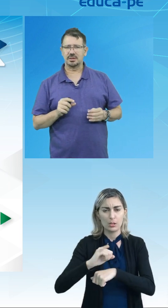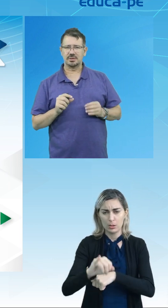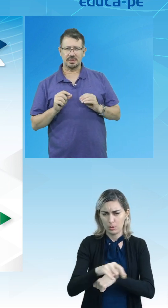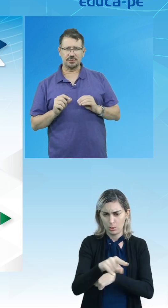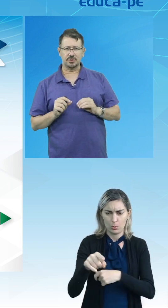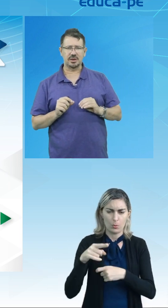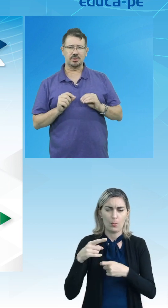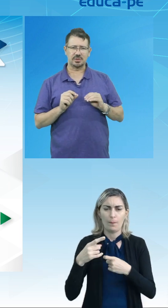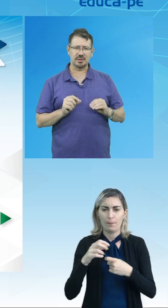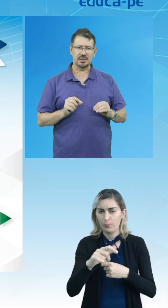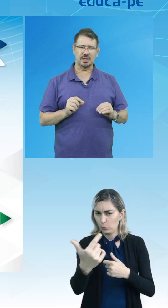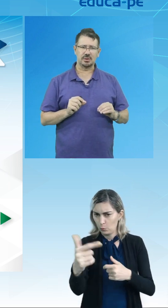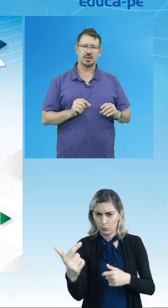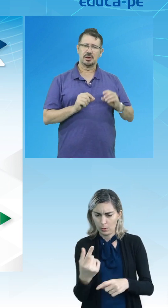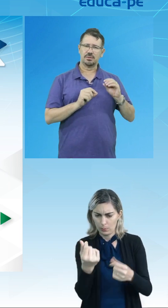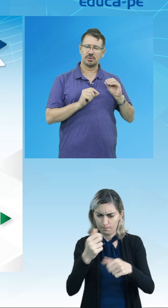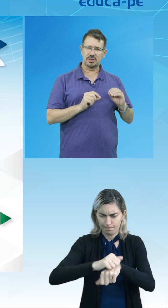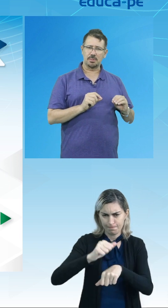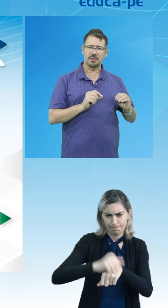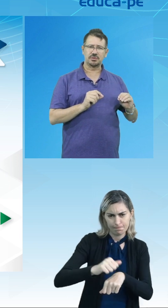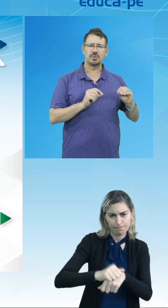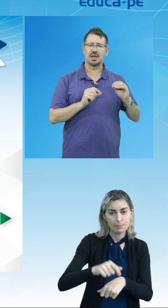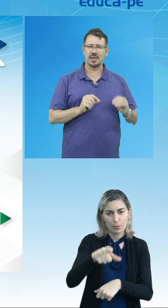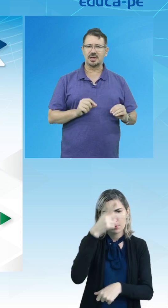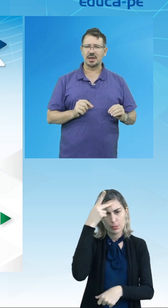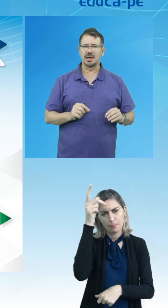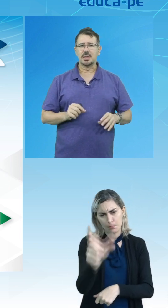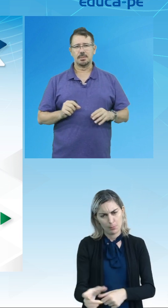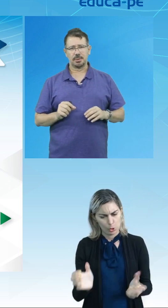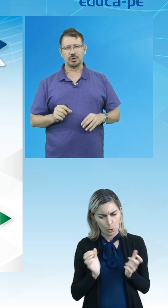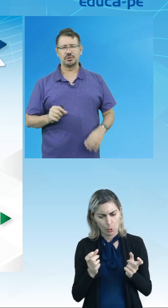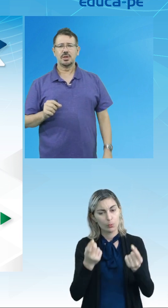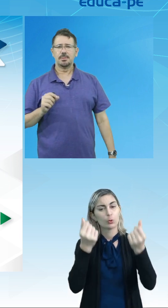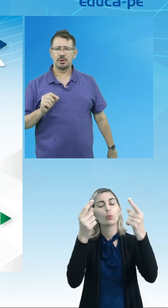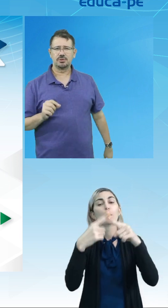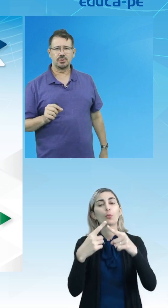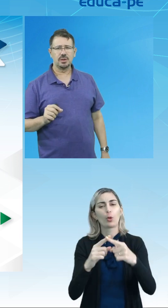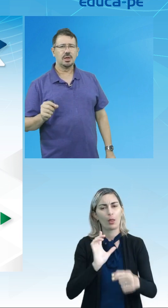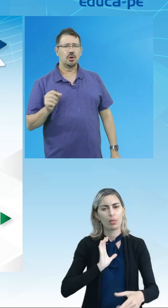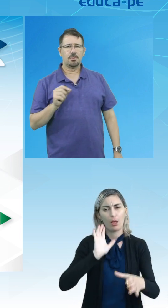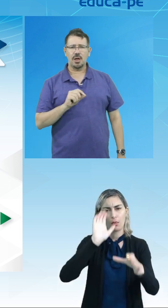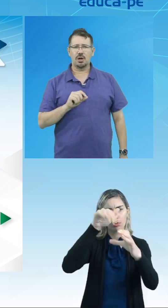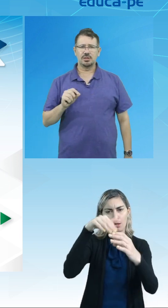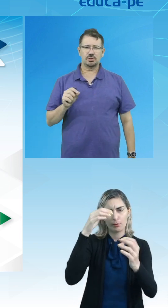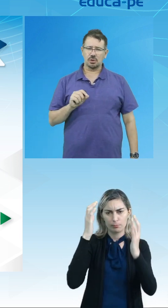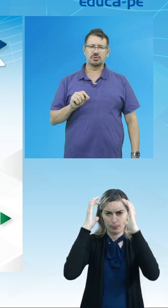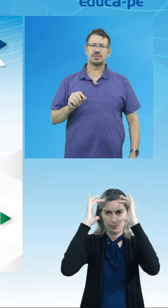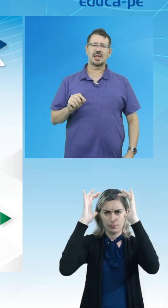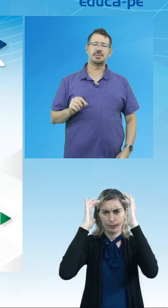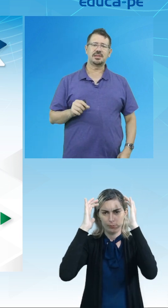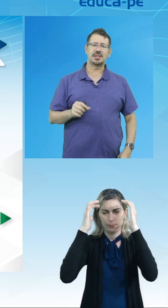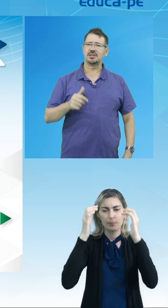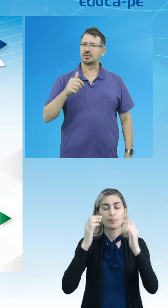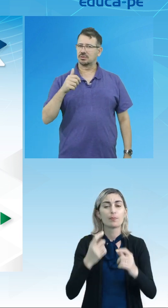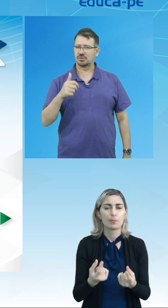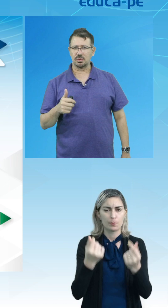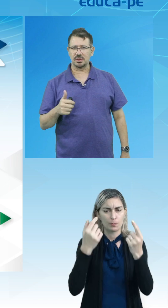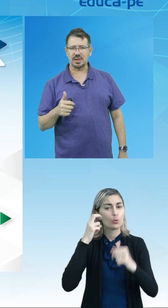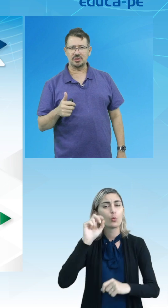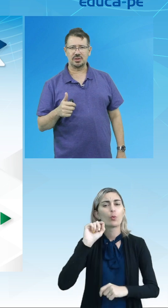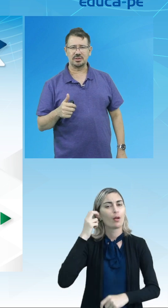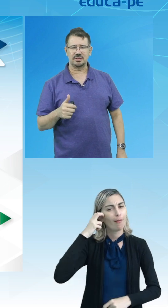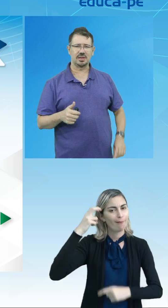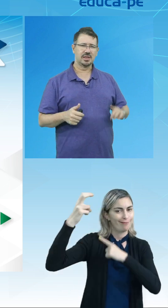importa se você não tem dinheiro, você é uma pessoa rica, pois possui o maior de todos os capitais,